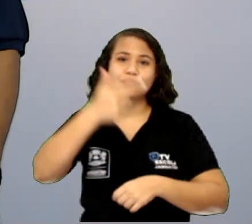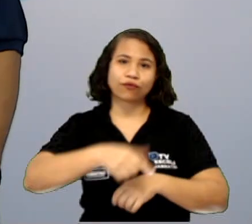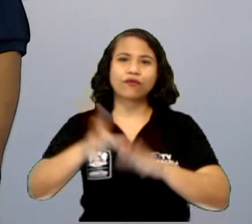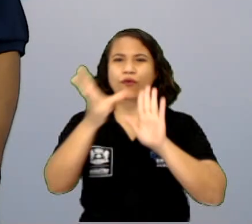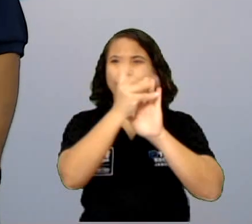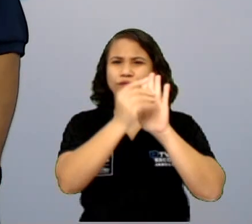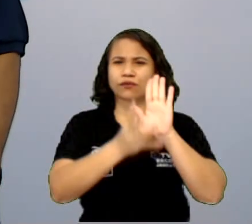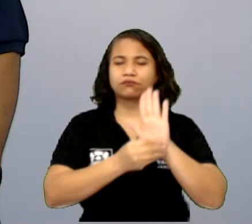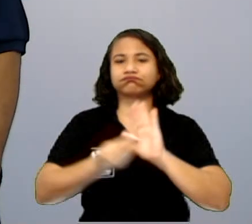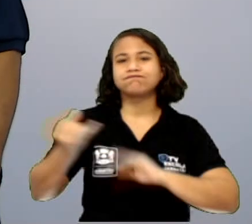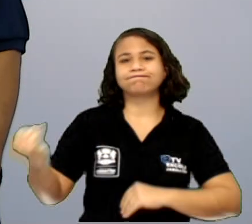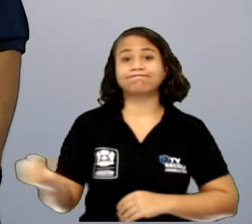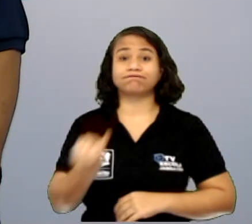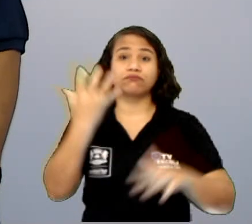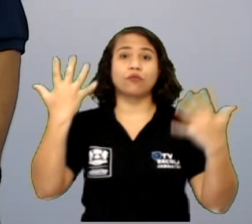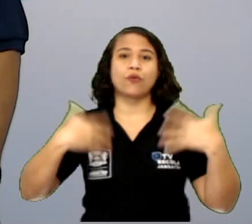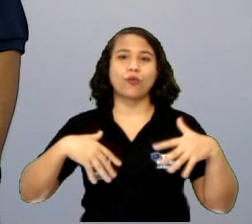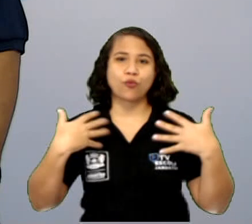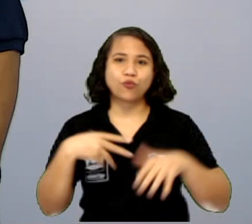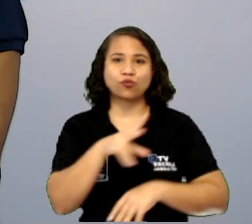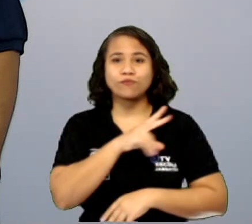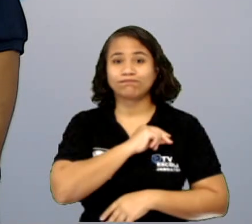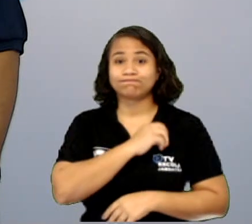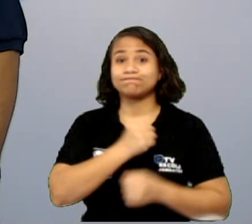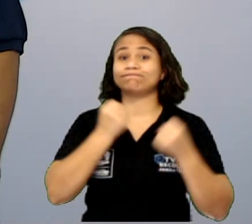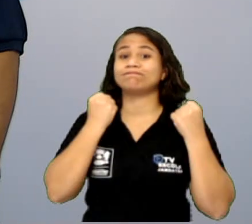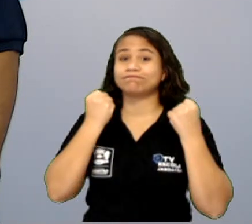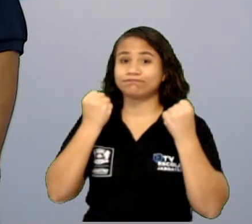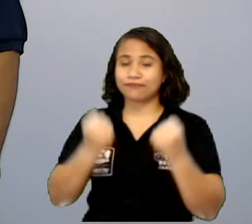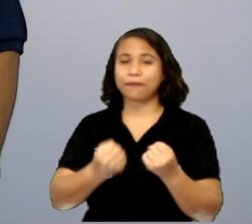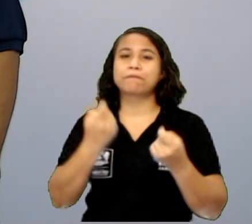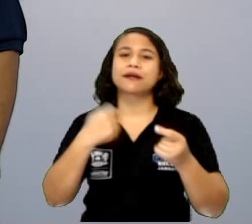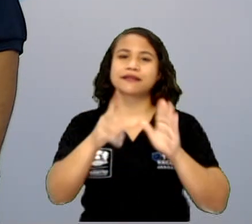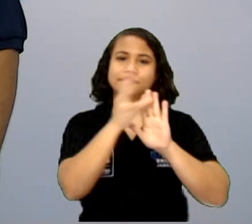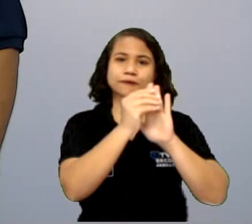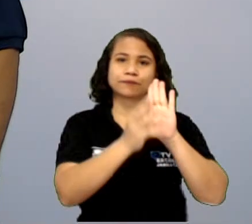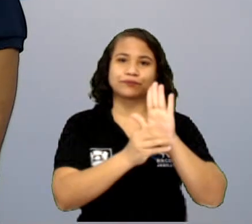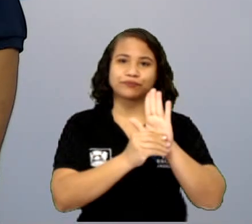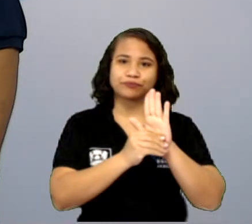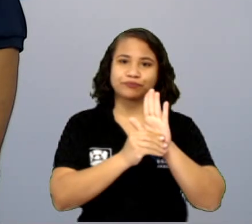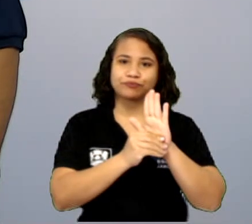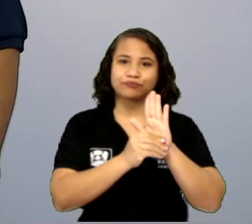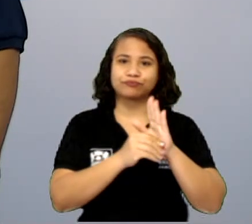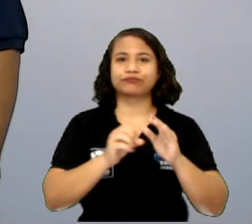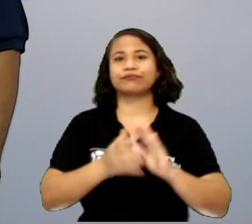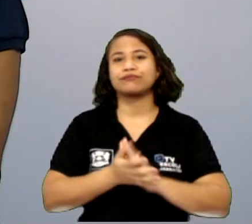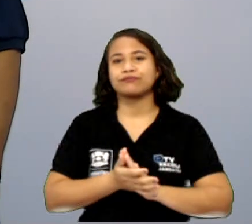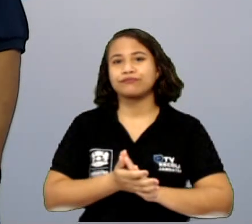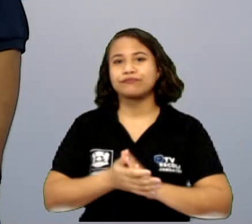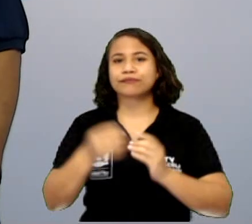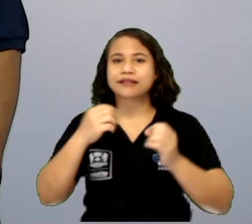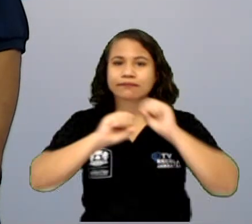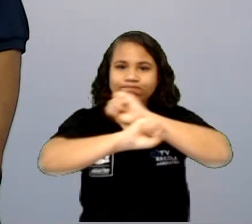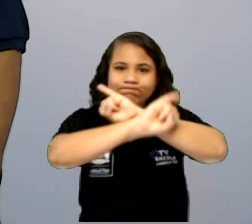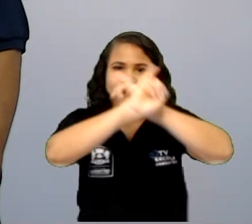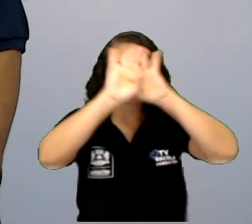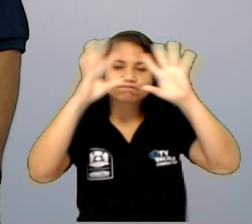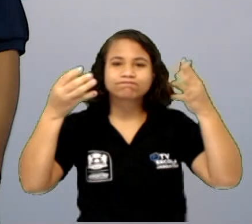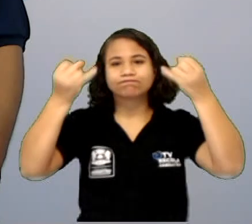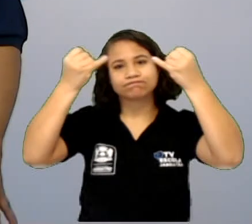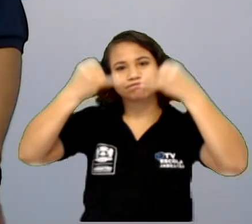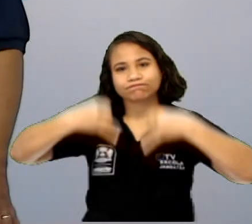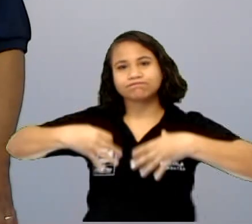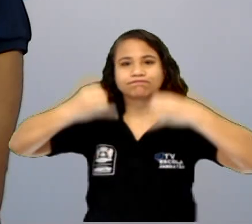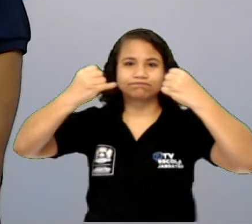porque um conteúdo bastante importante e esse conteúdo precisa ser bem é apropriado por vocês